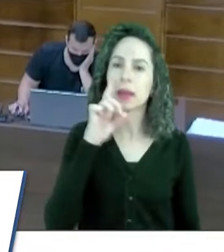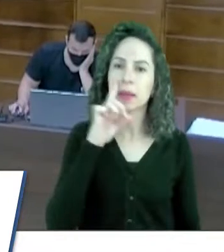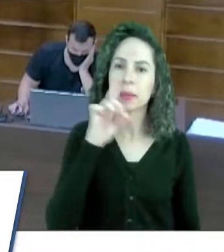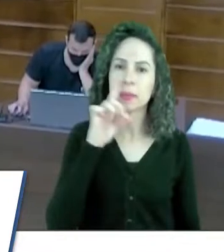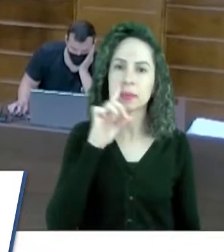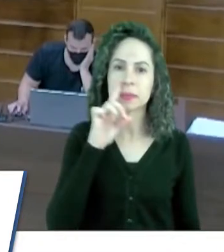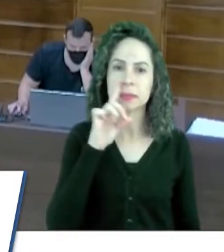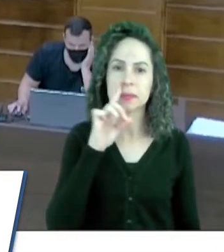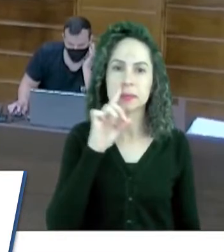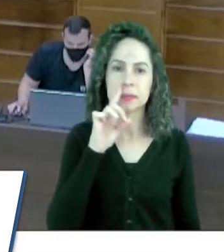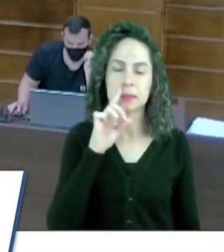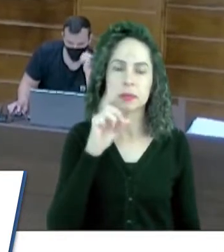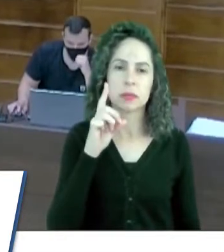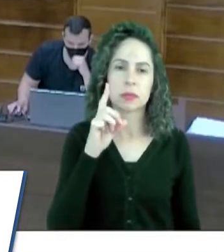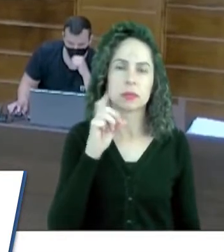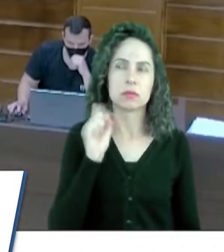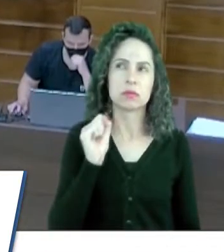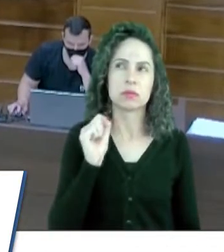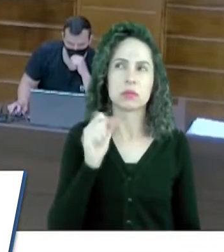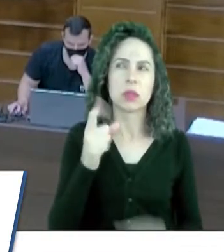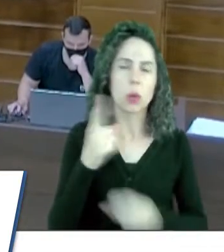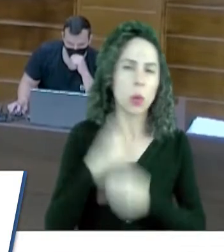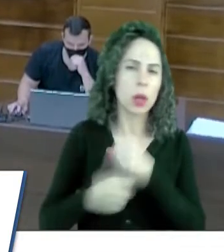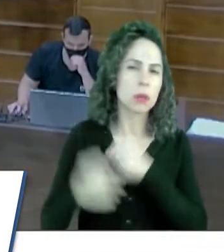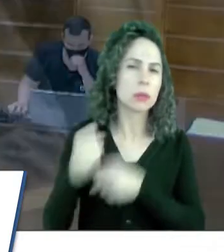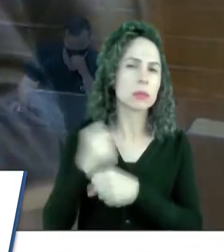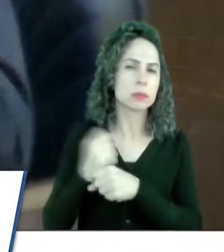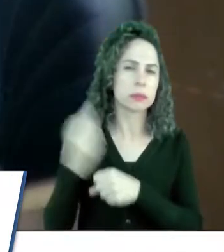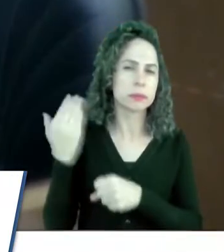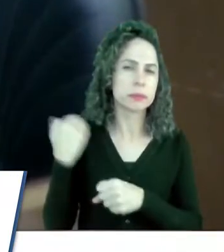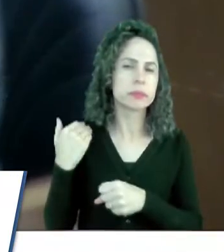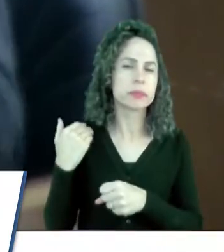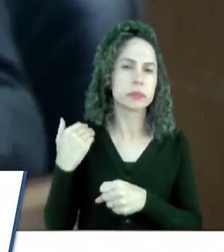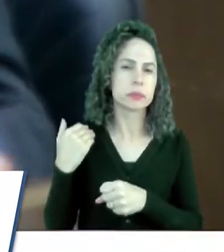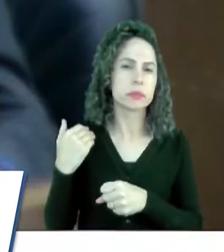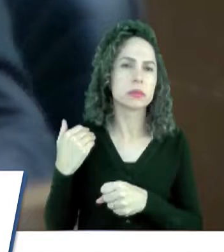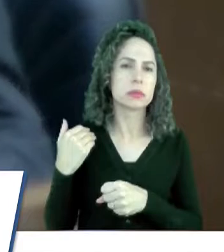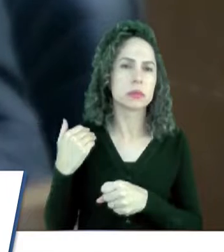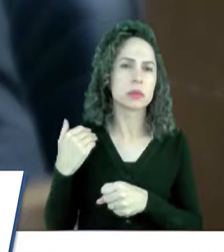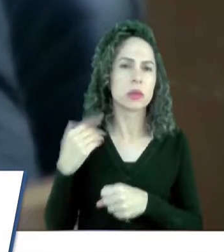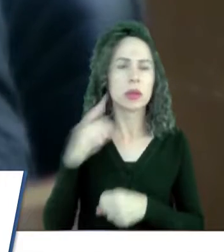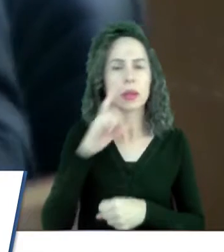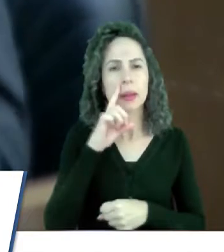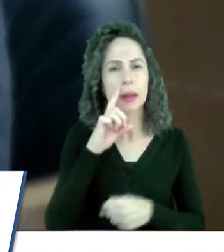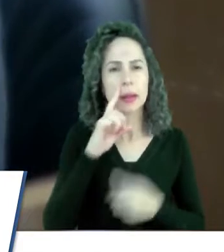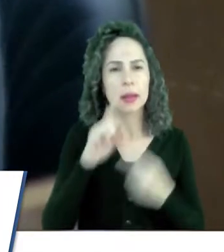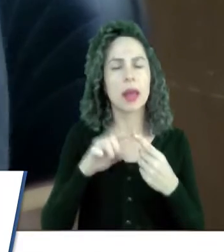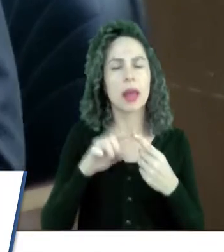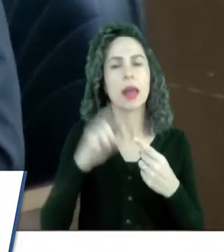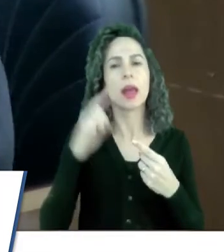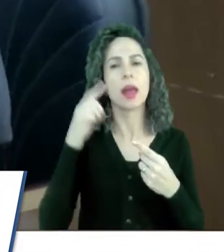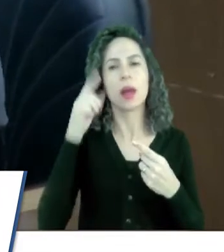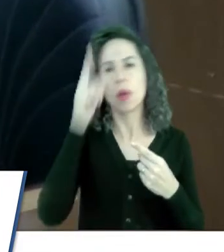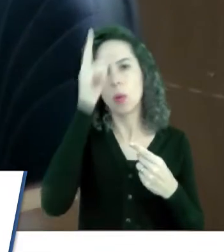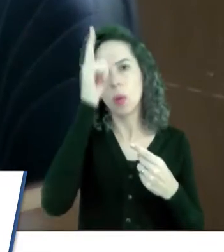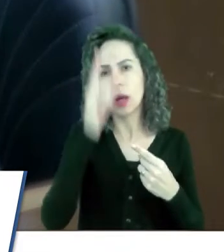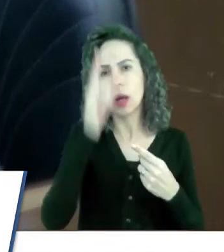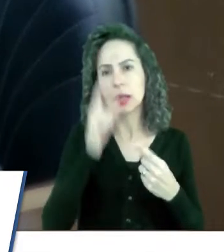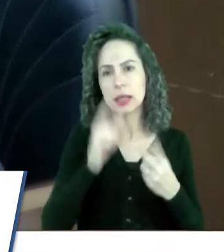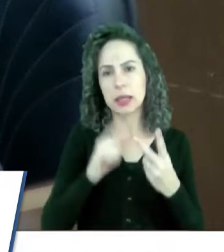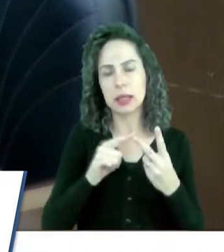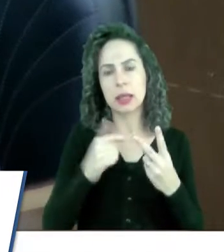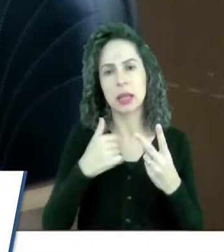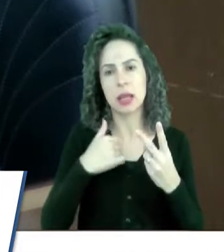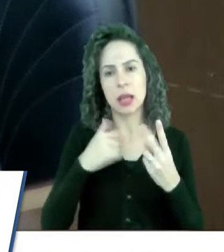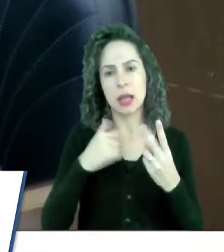O ano passado, né, nesse ano passado, nós, o Daniel Bassi, a Lindsay e eu, nós estivemos à frente aí da Comissão